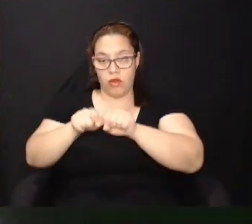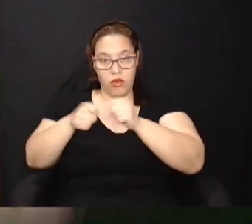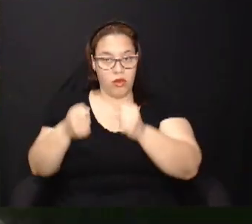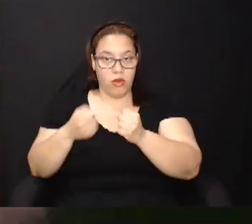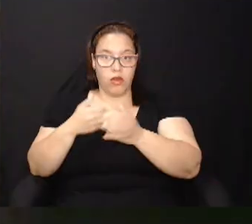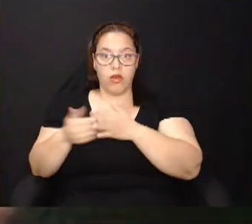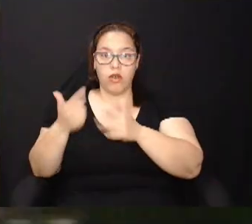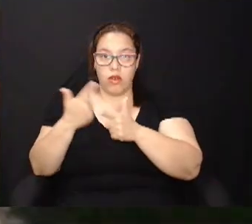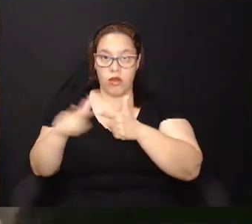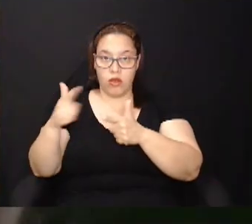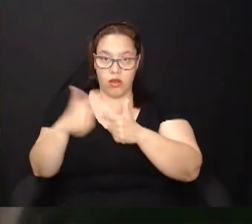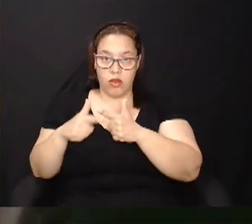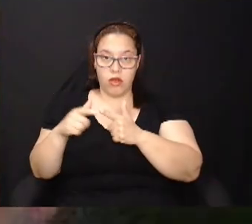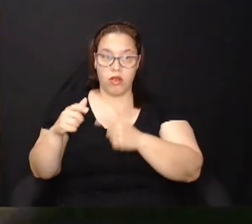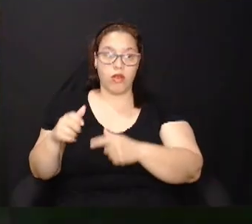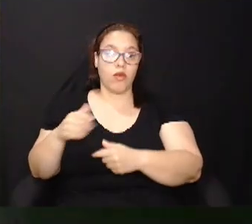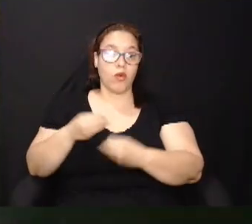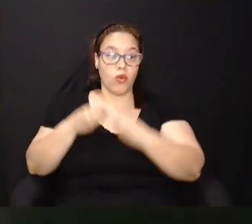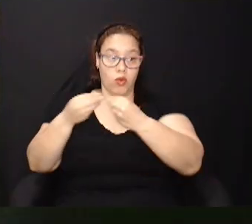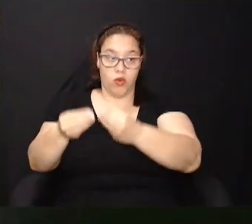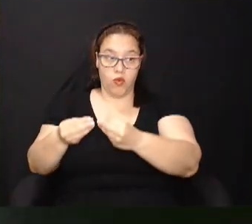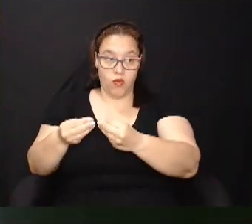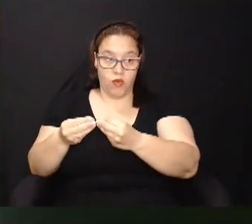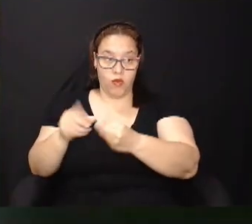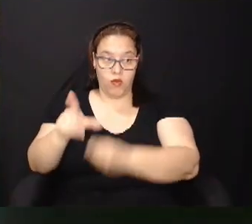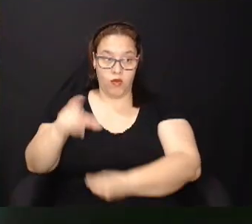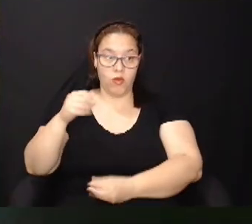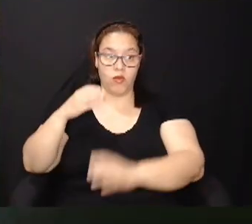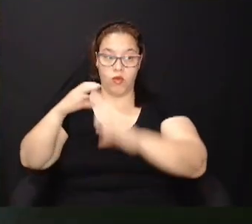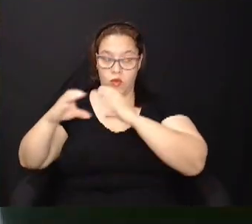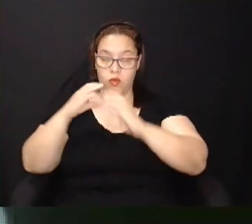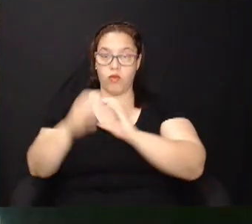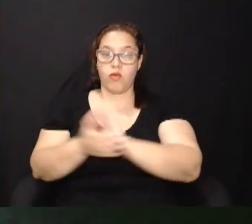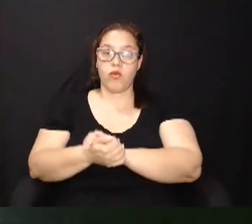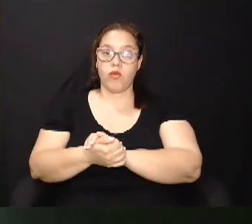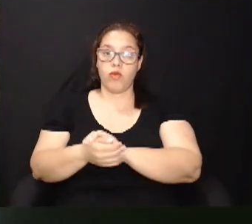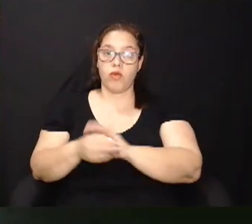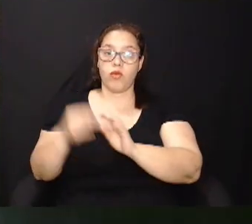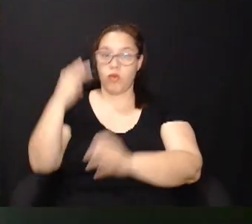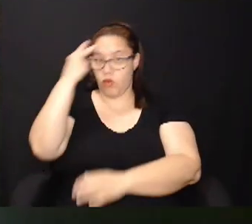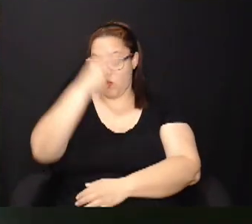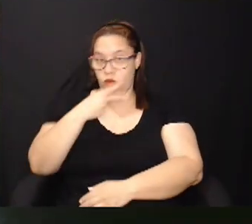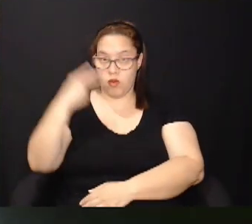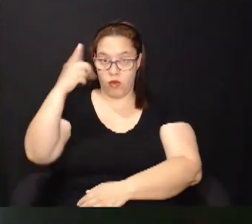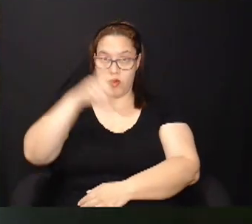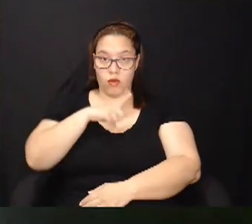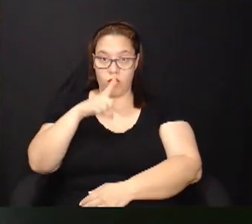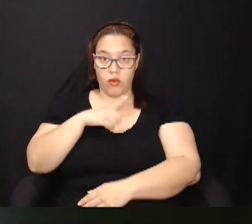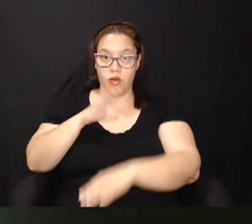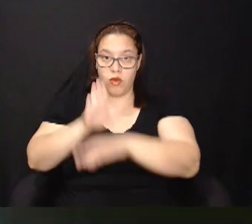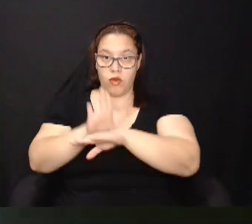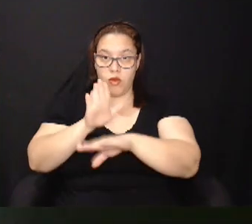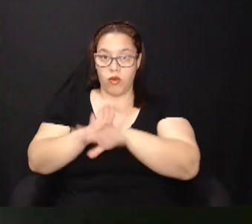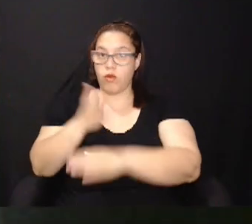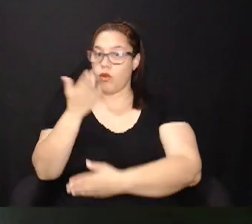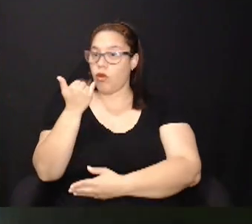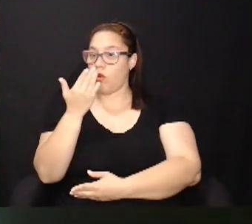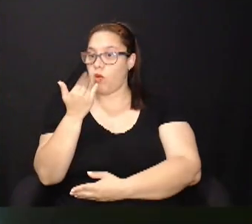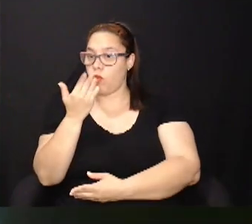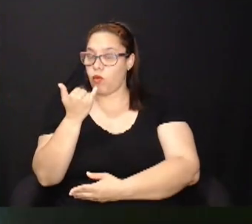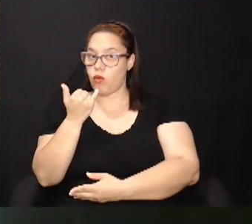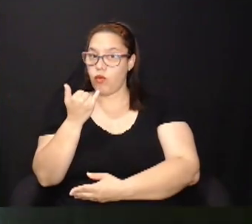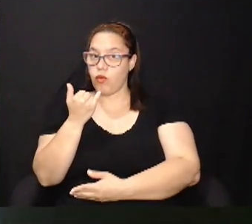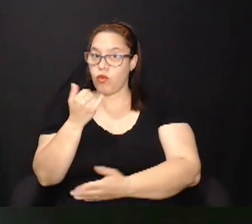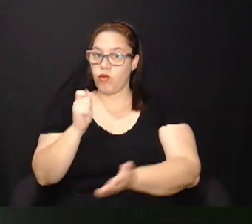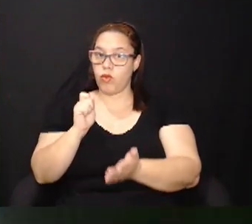a companhia tem que te oferecer essa forma de comunicação. Passou de 2 horas, você tem direito de auxílio alimentação, que é um voucher que a companhia